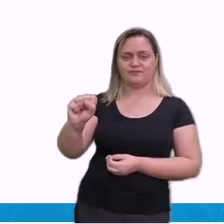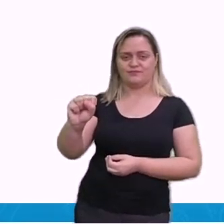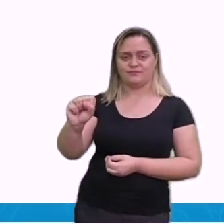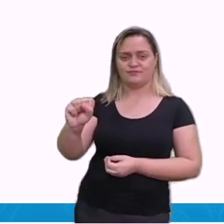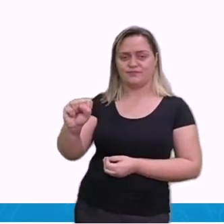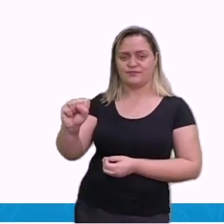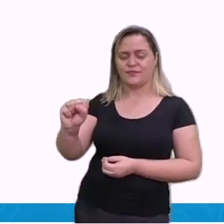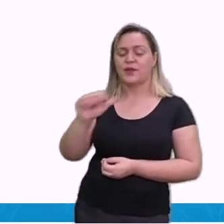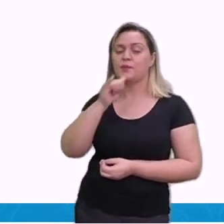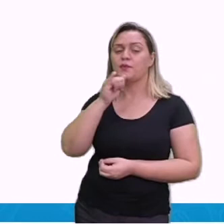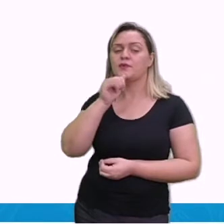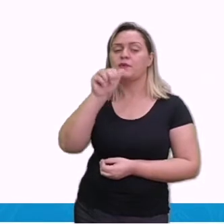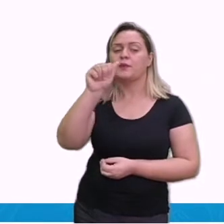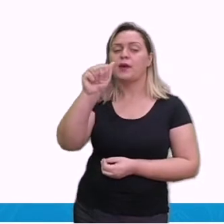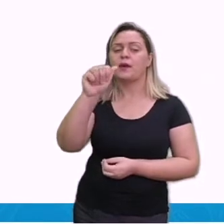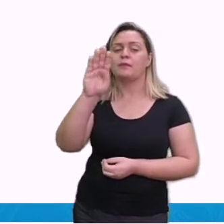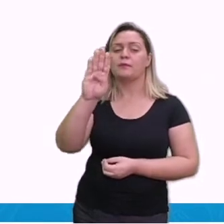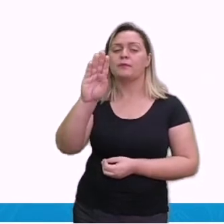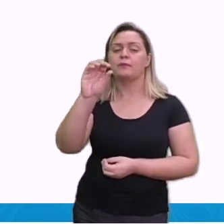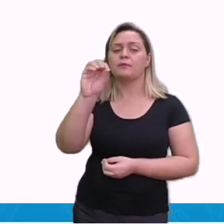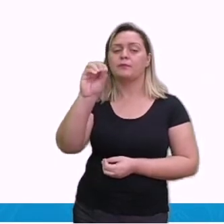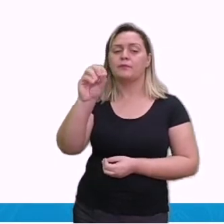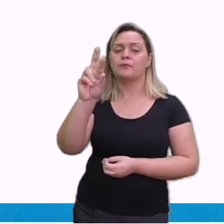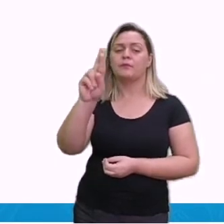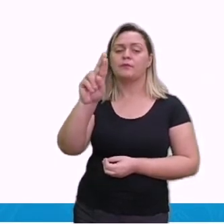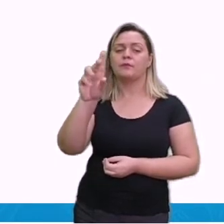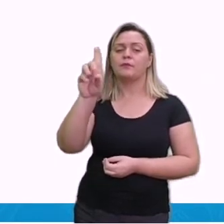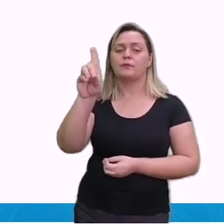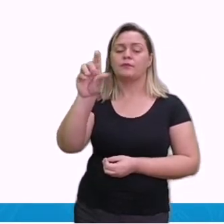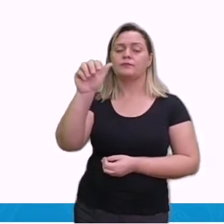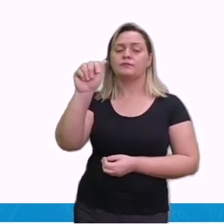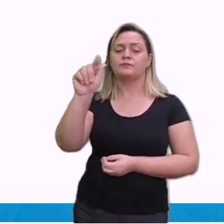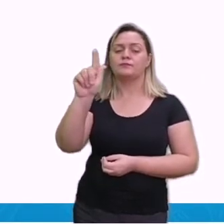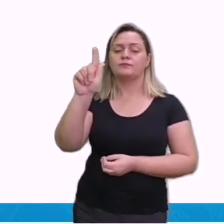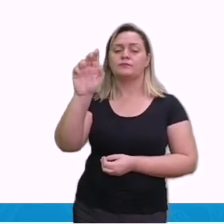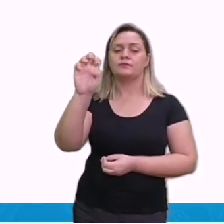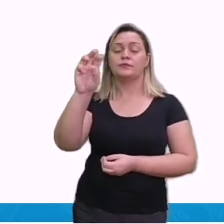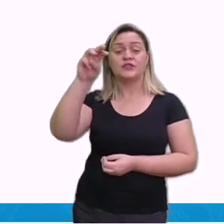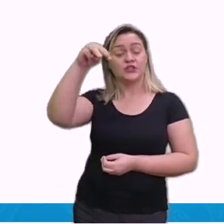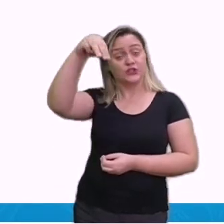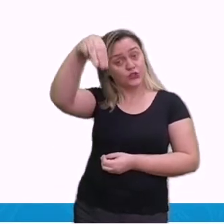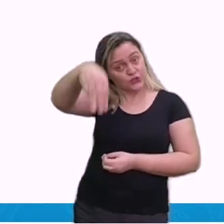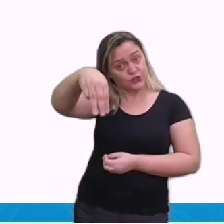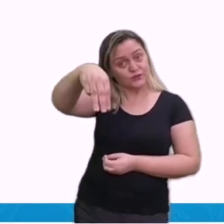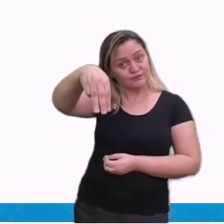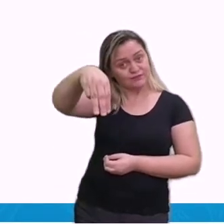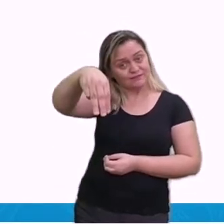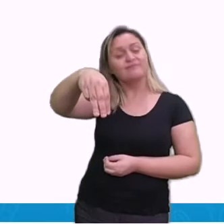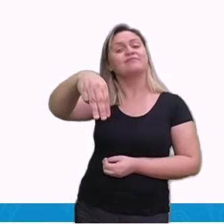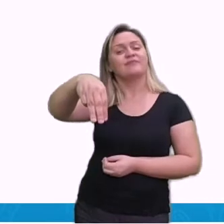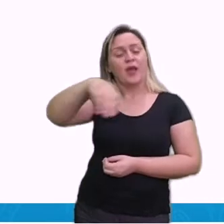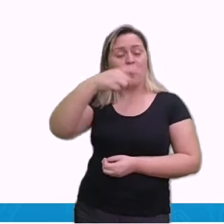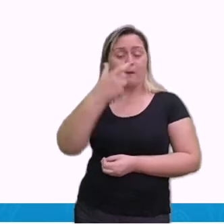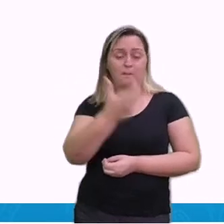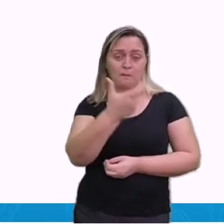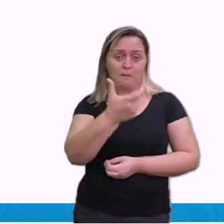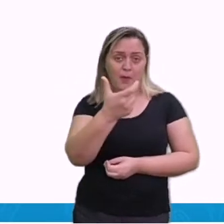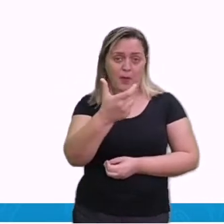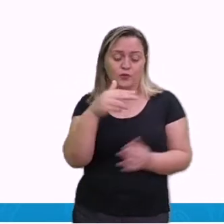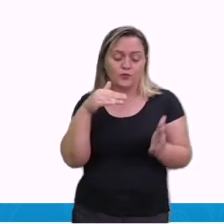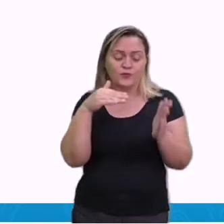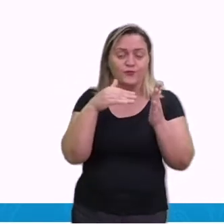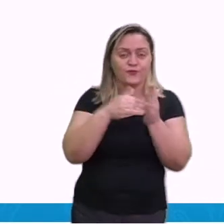Abordagem. Então, olhem lá que essa palavra, ela termina com a letra M. Eu não posso só acrescentar